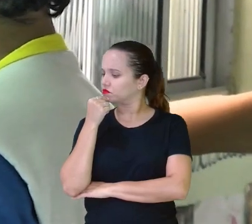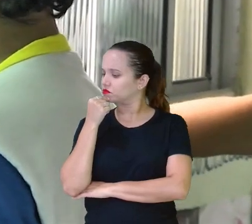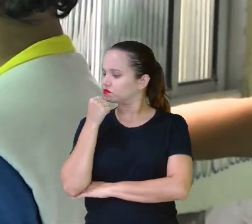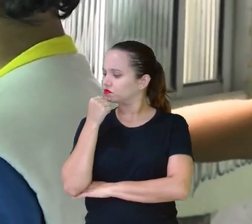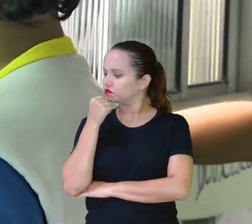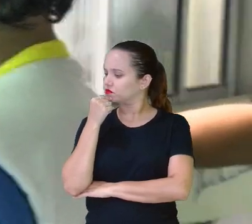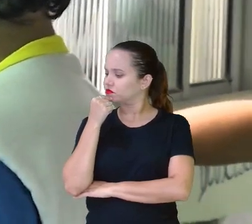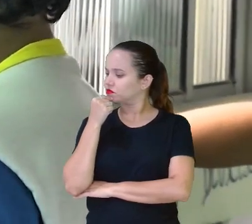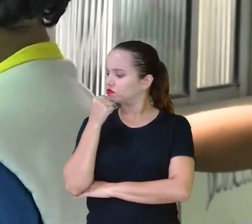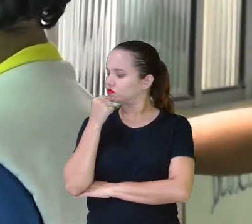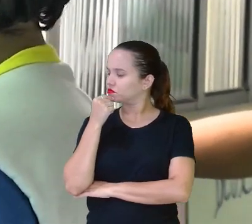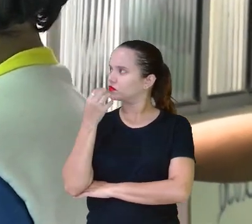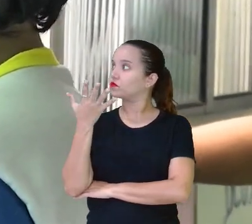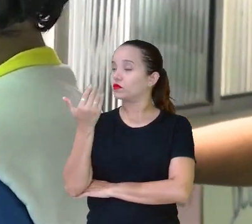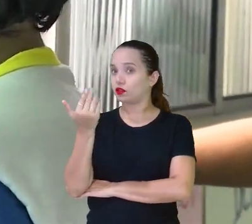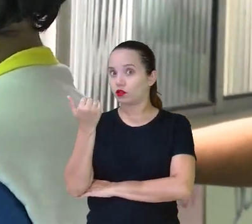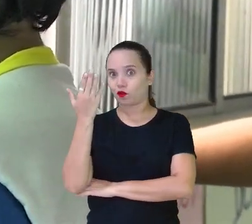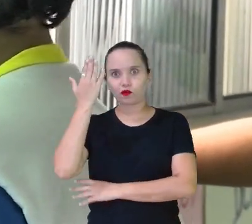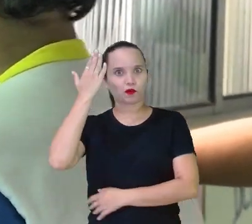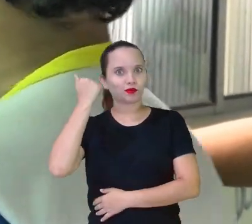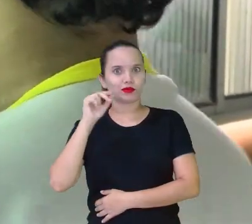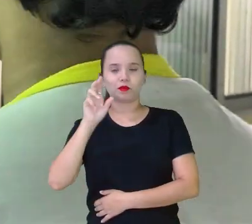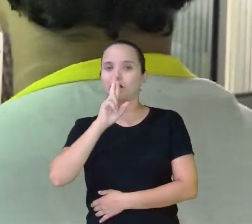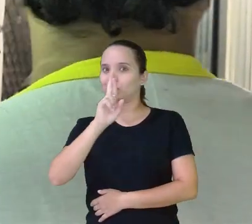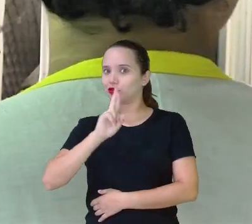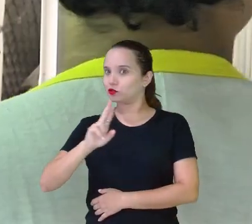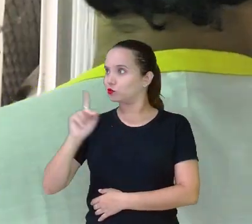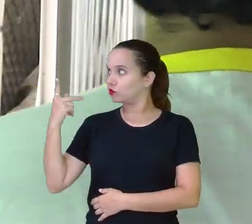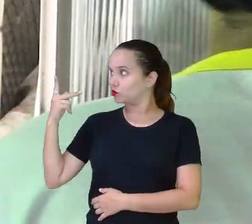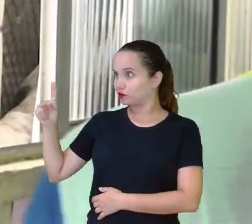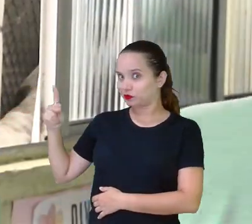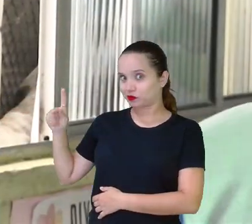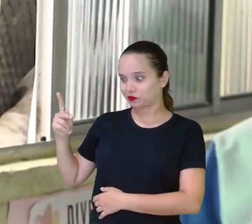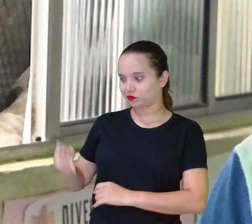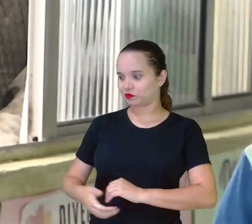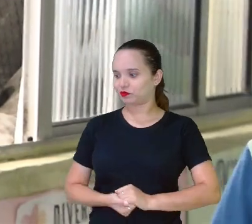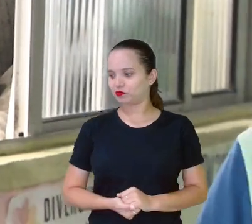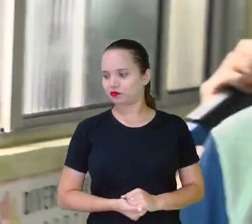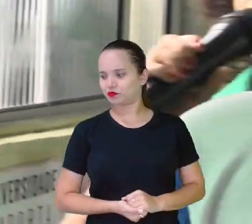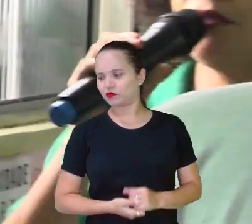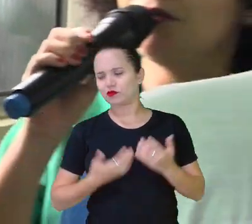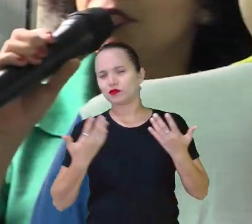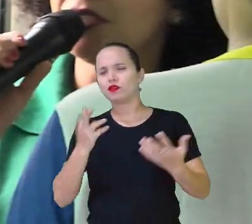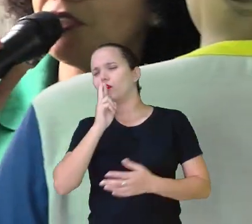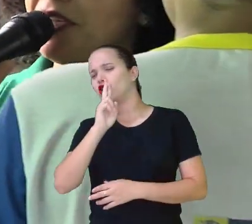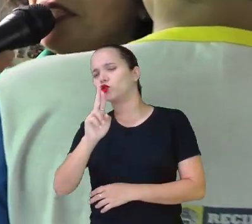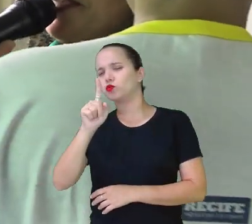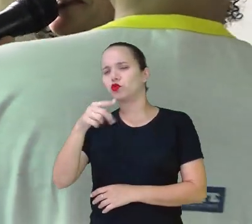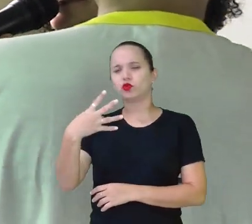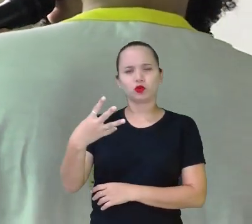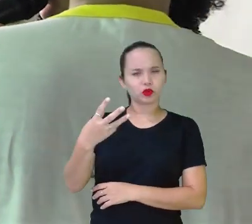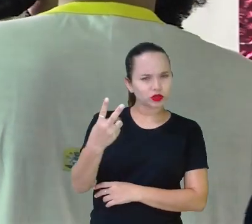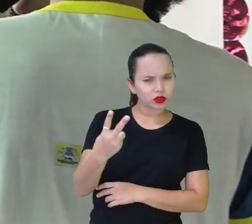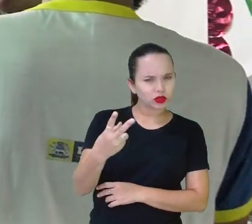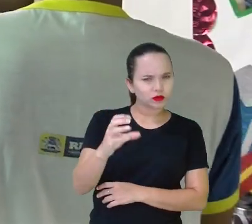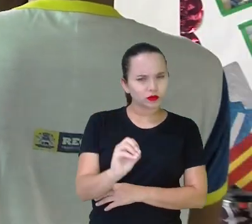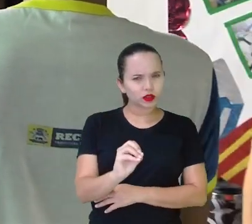E vamos ver a resposta que o Marcos deu. A resposta é 420, gente.